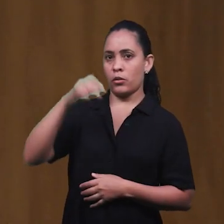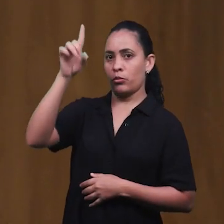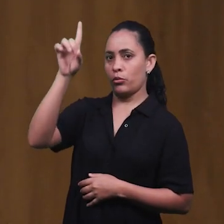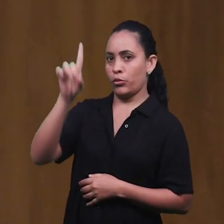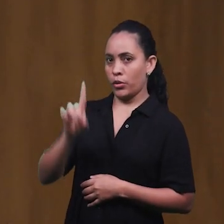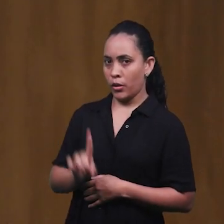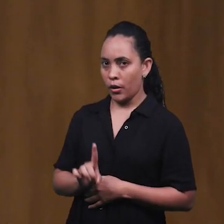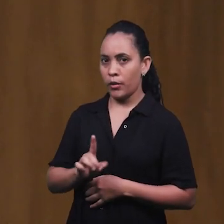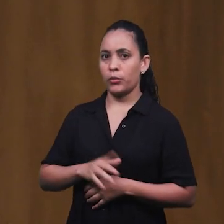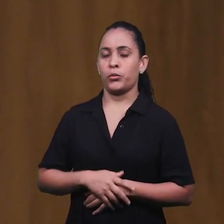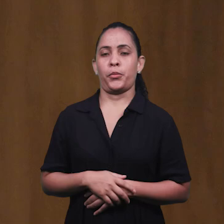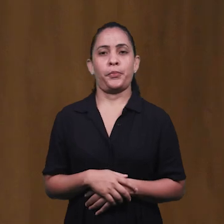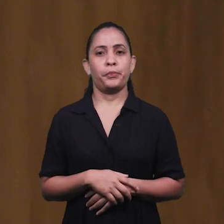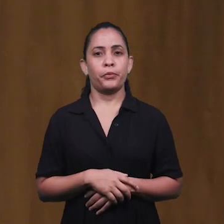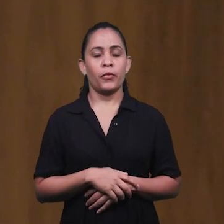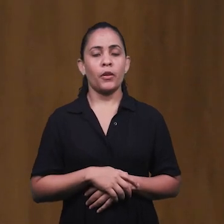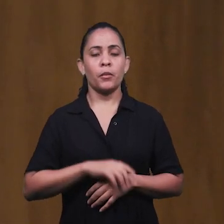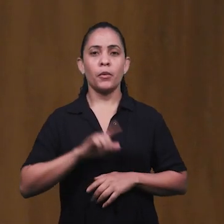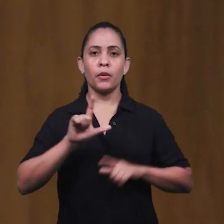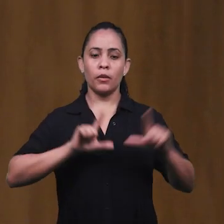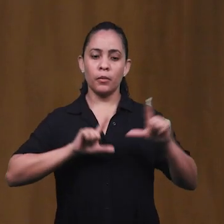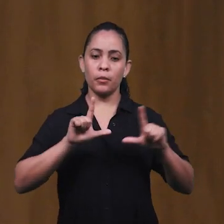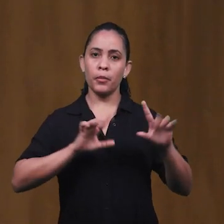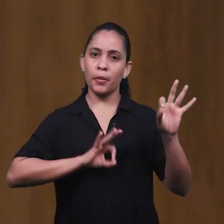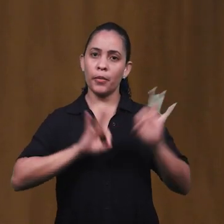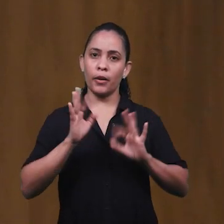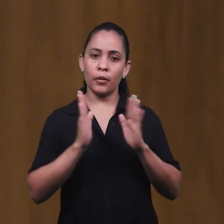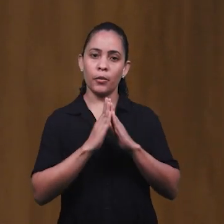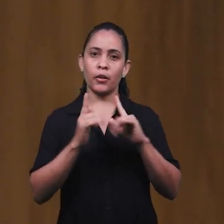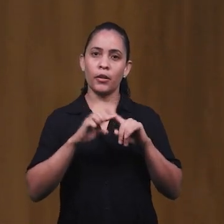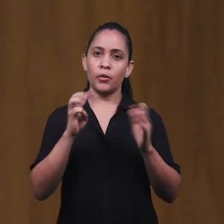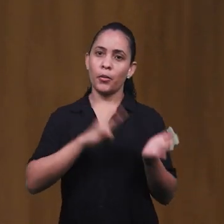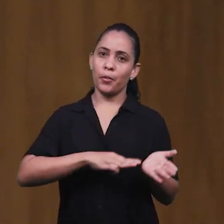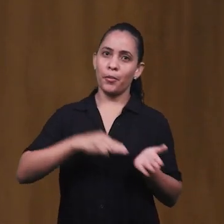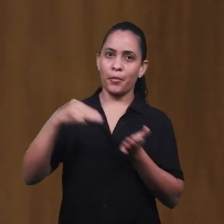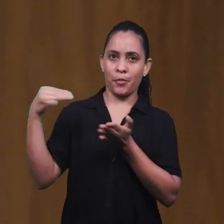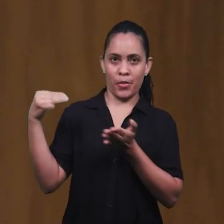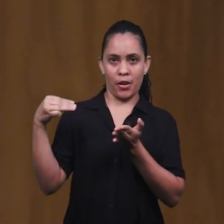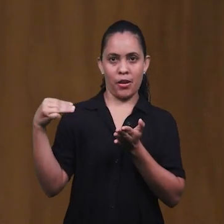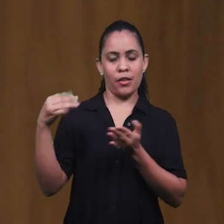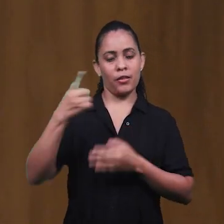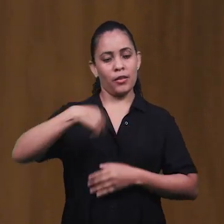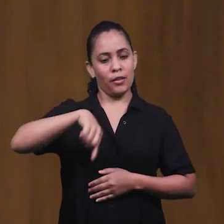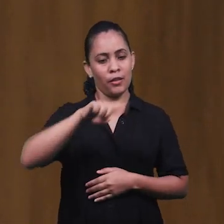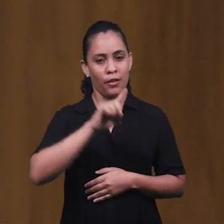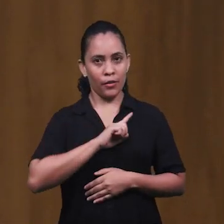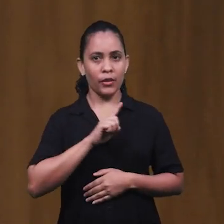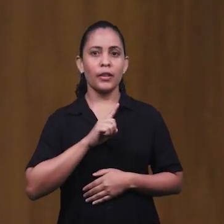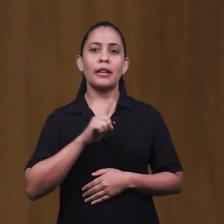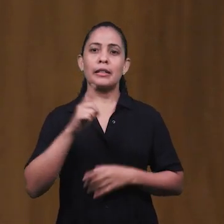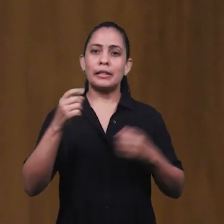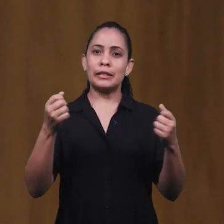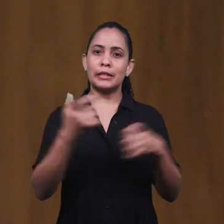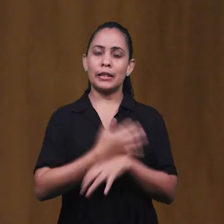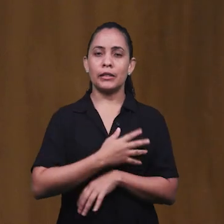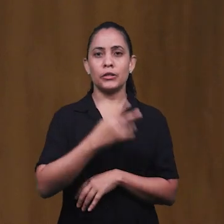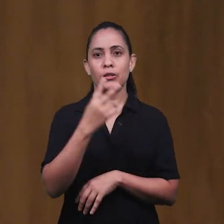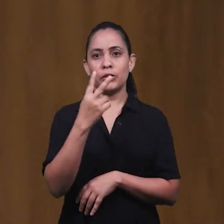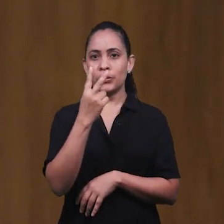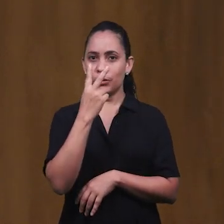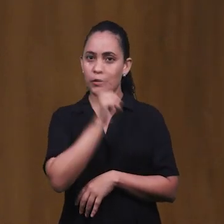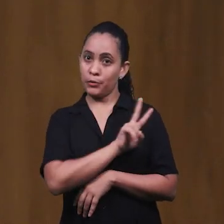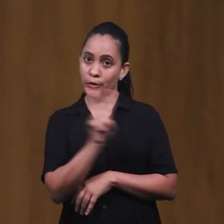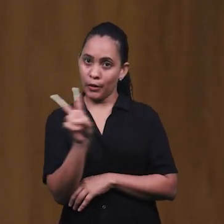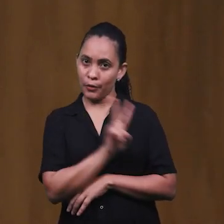programa produzido pela Igreja Cristã Maranata e gravado dos estúdios da TV Manaim, na cidade de Vila Velha, no estado do Espírito